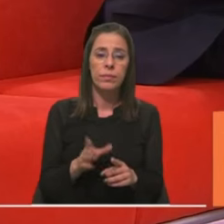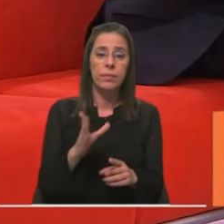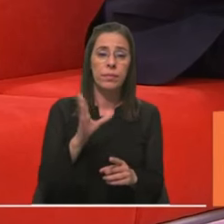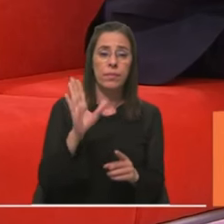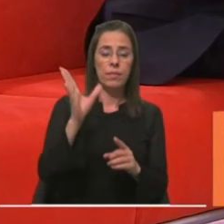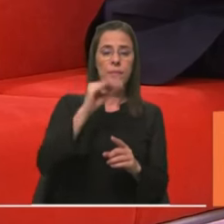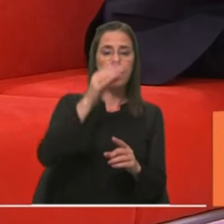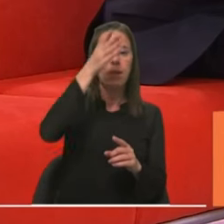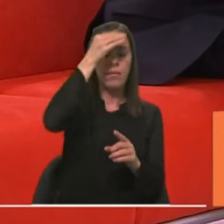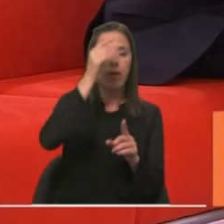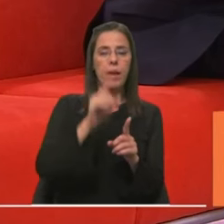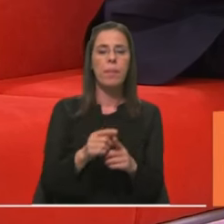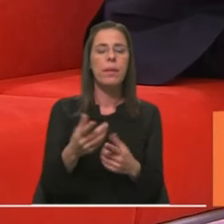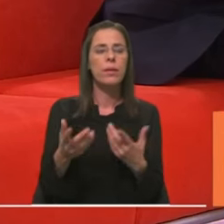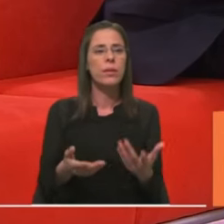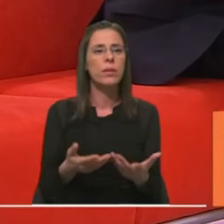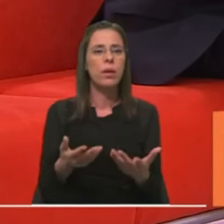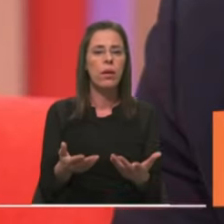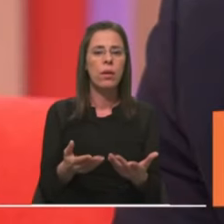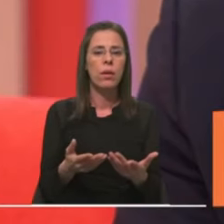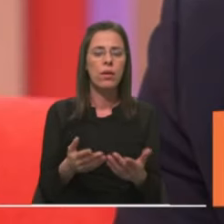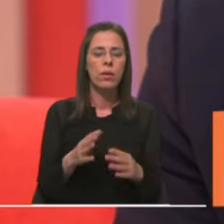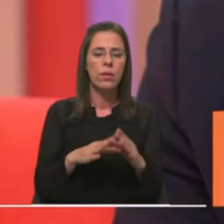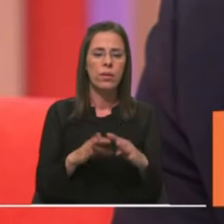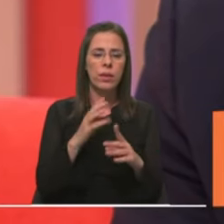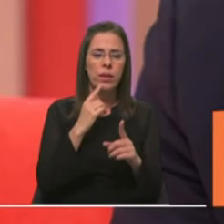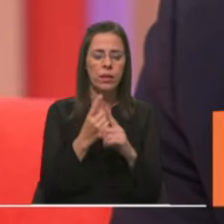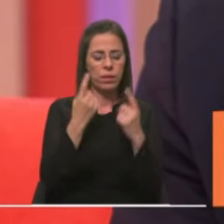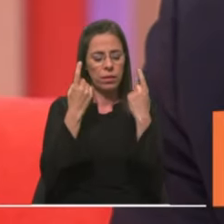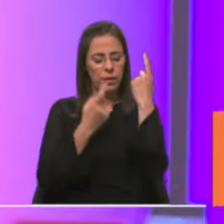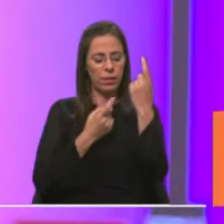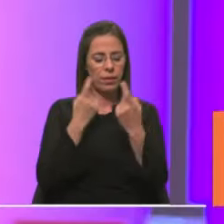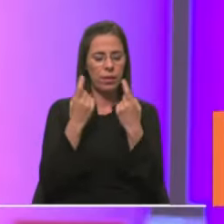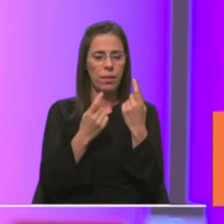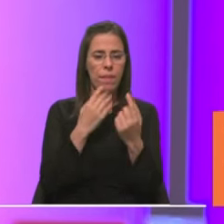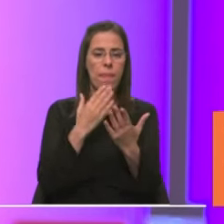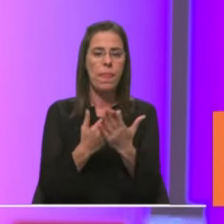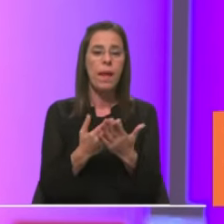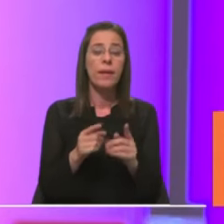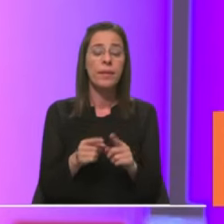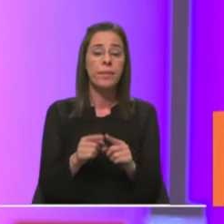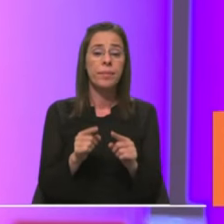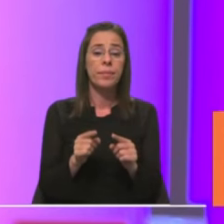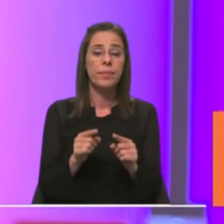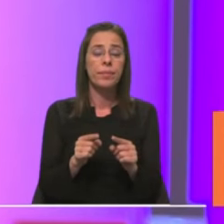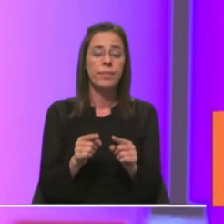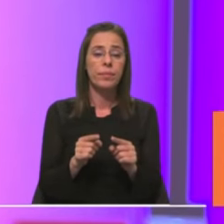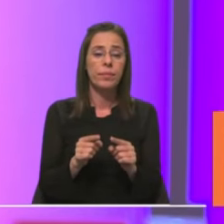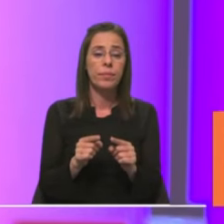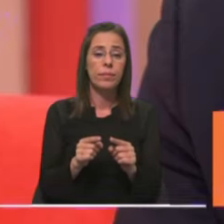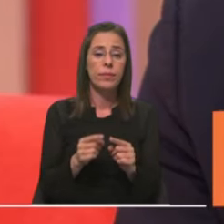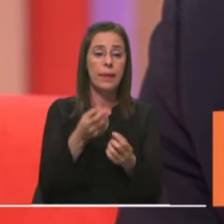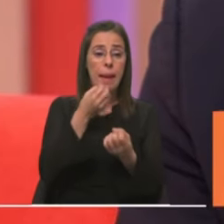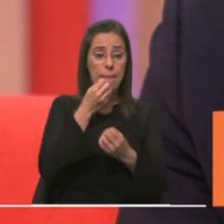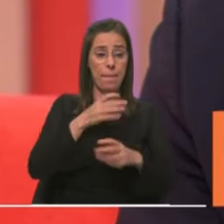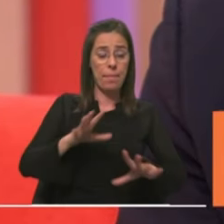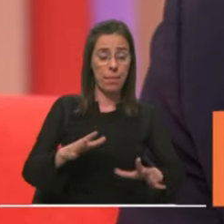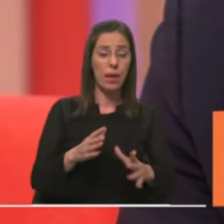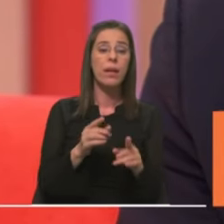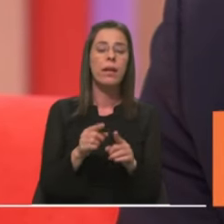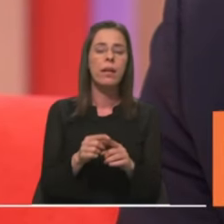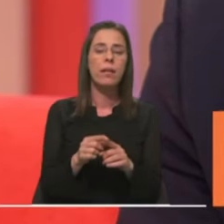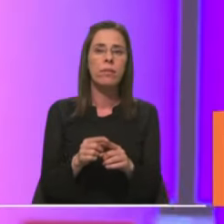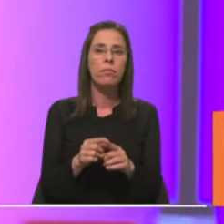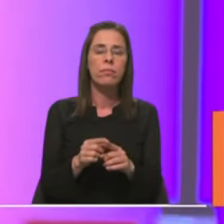aprendizagem foi fizeste uma série de raciocínios que que dá a sensação que essa que essa perda enorme não é